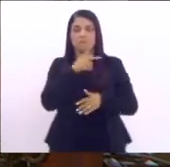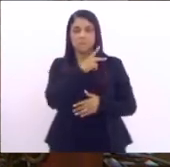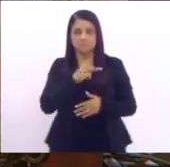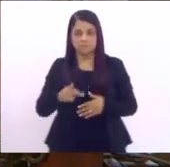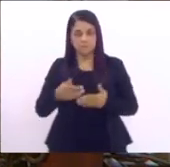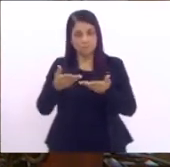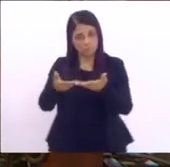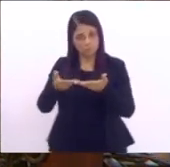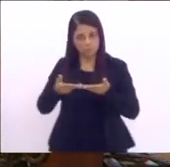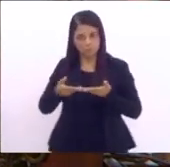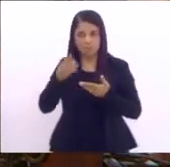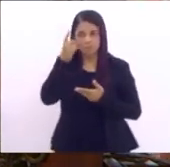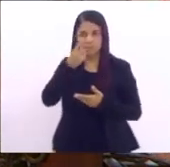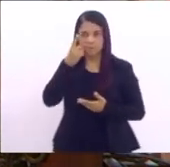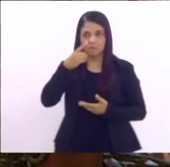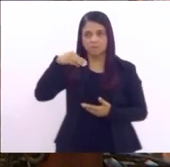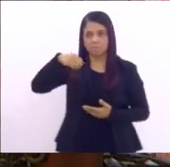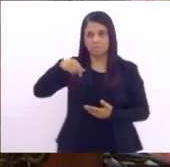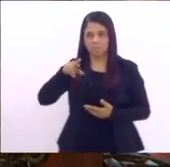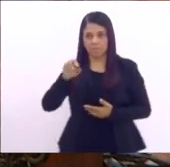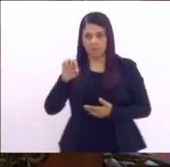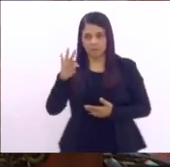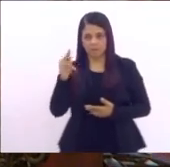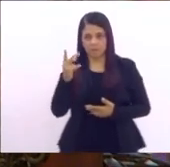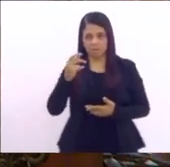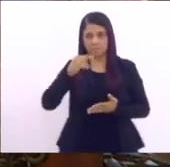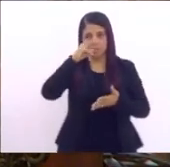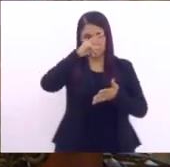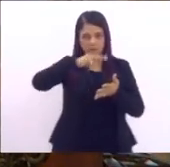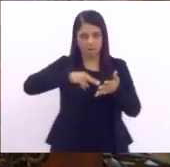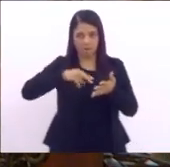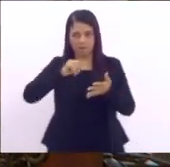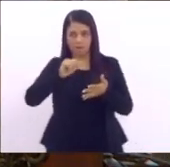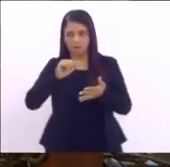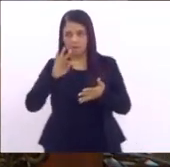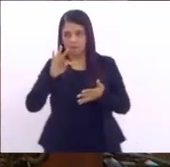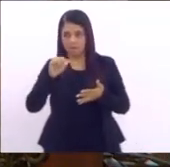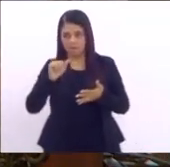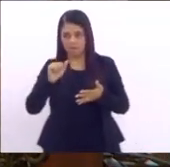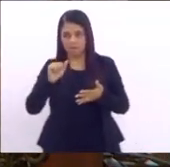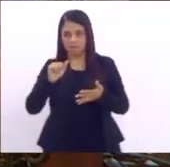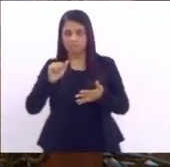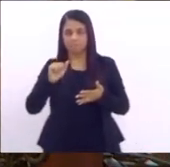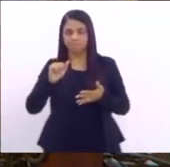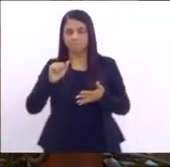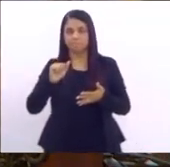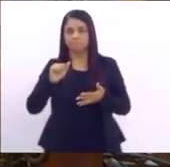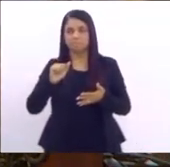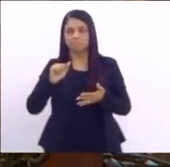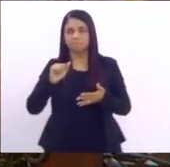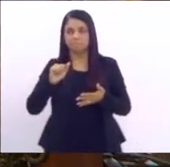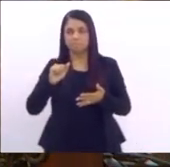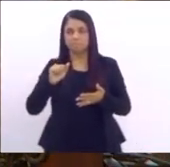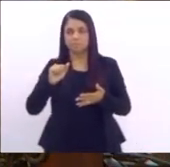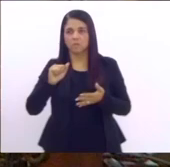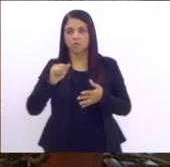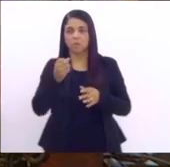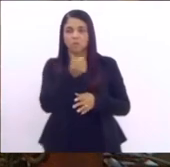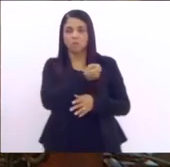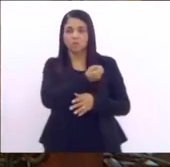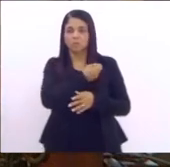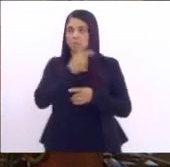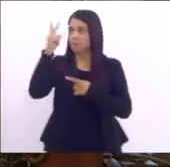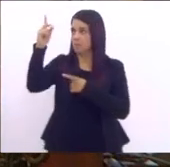Marta Rocha, já se posicionando, havendo o número legal e sob a proteção de Deus, iniciamos